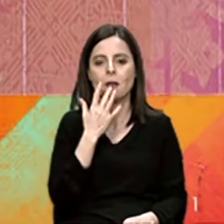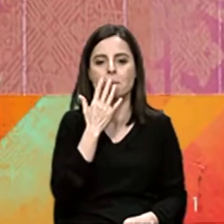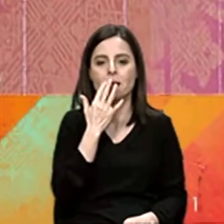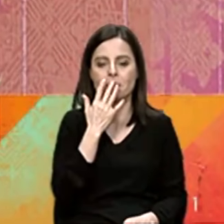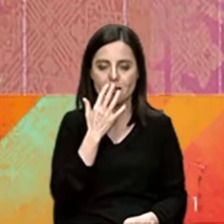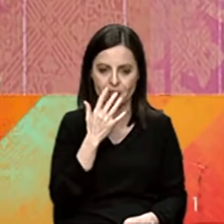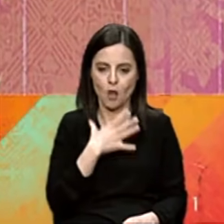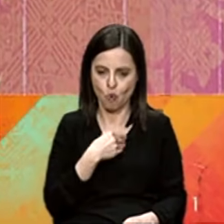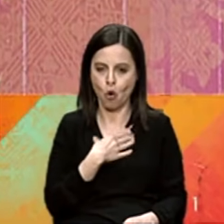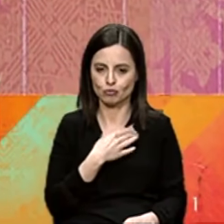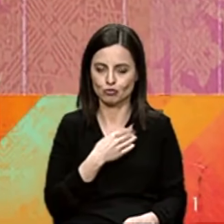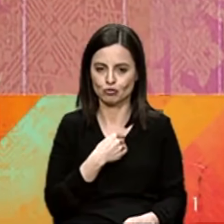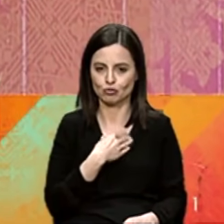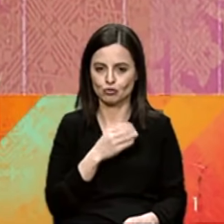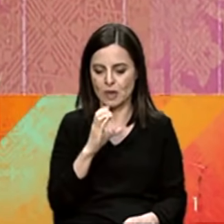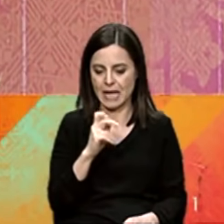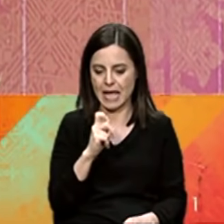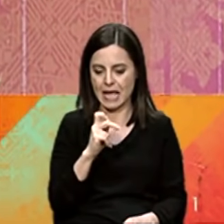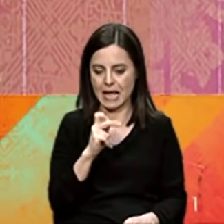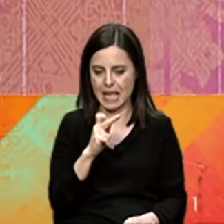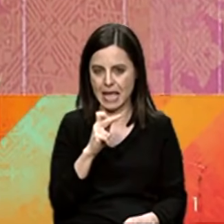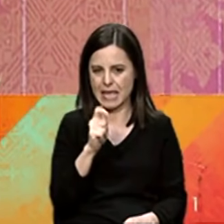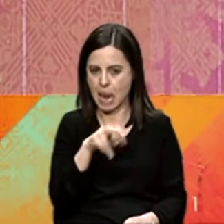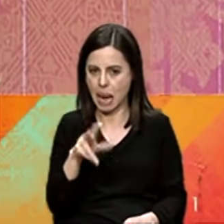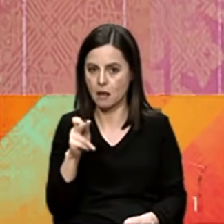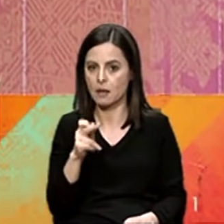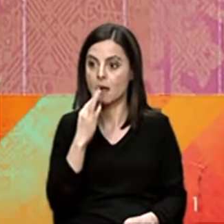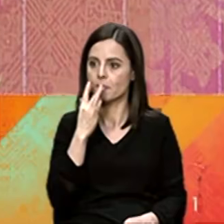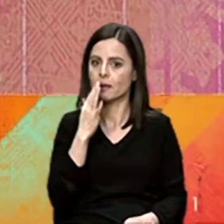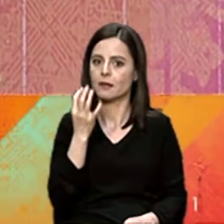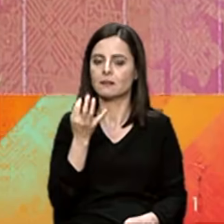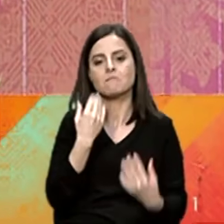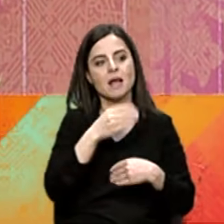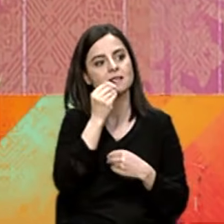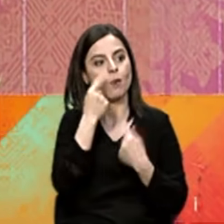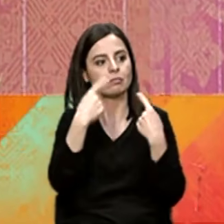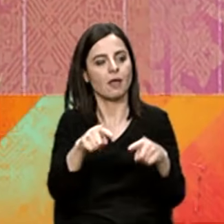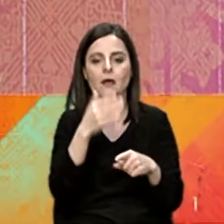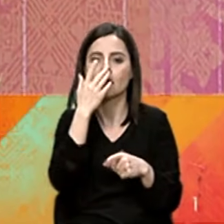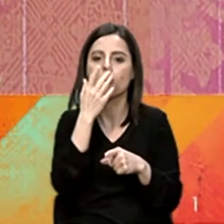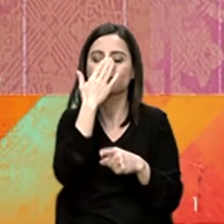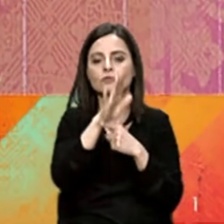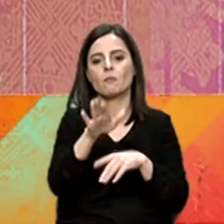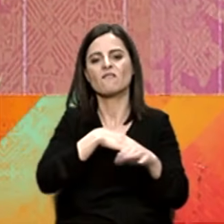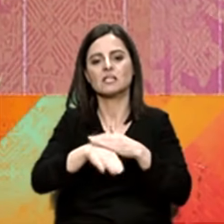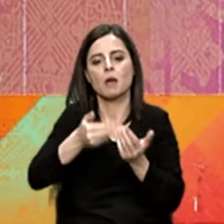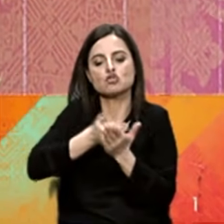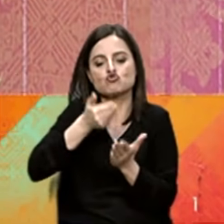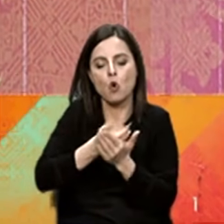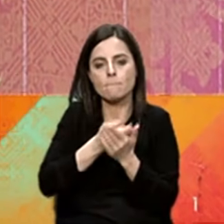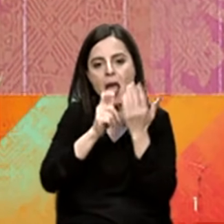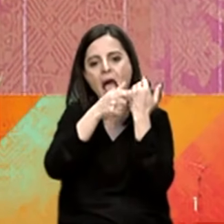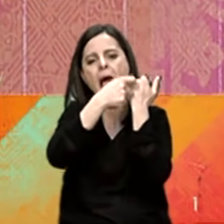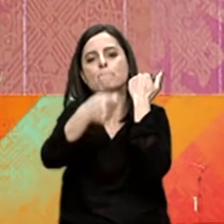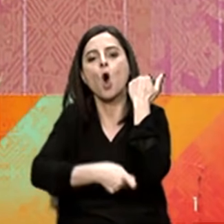caiena, para além de ser picante, mas tem sabor. E, por exemplo, Sónia, em certas coisas, por exemplo, fazemos uma sopa de abóbora, eu às vezes